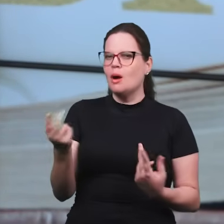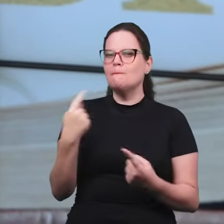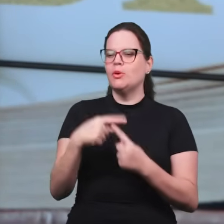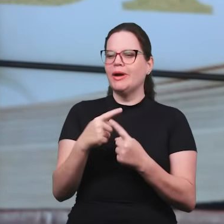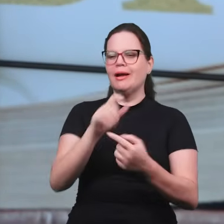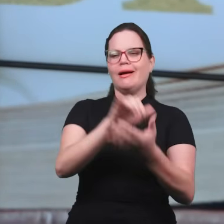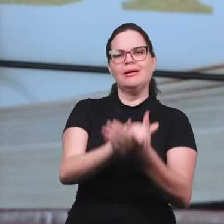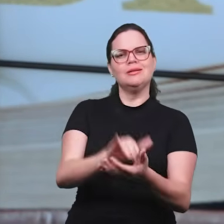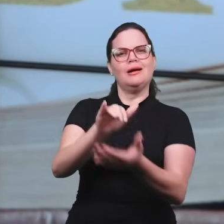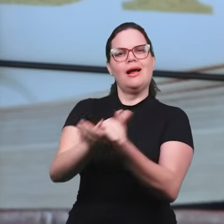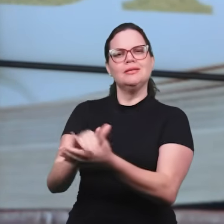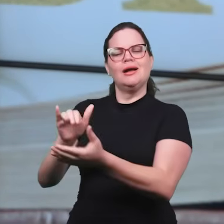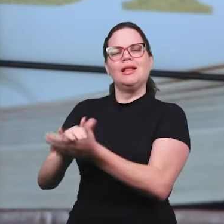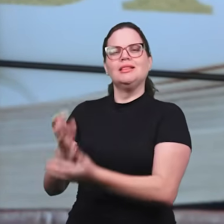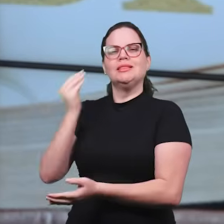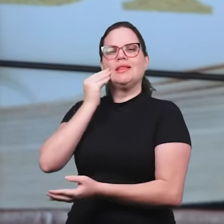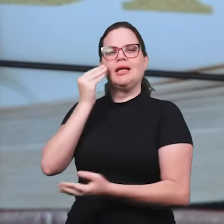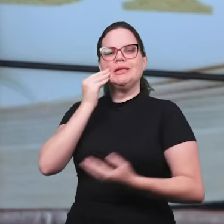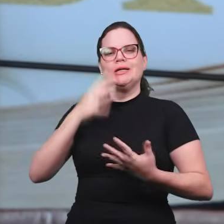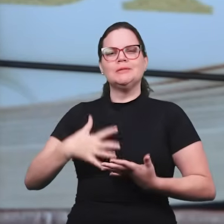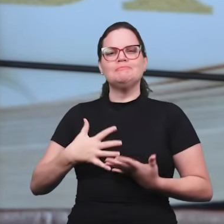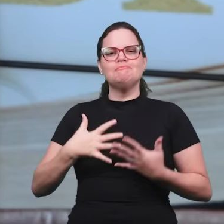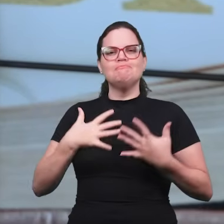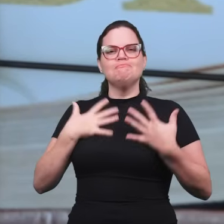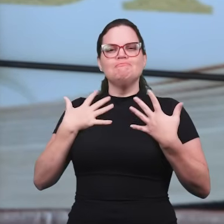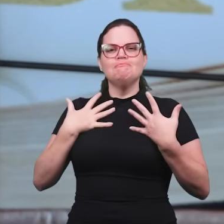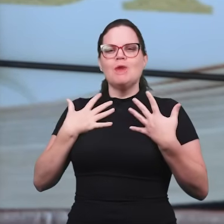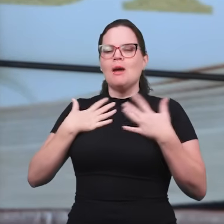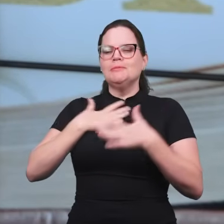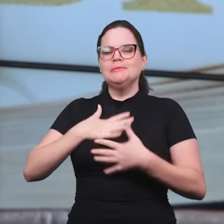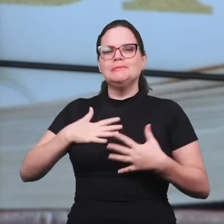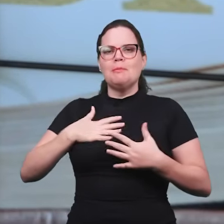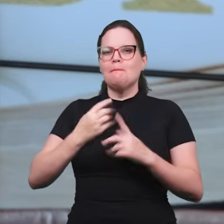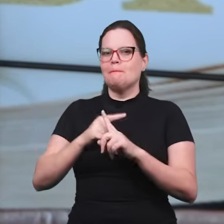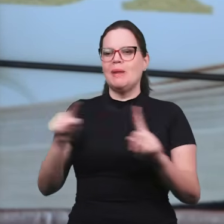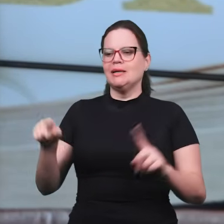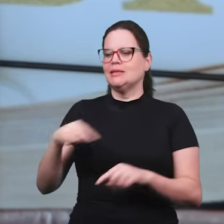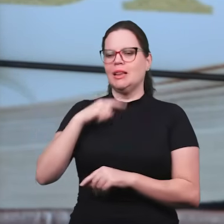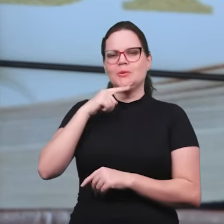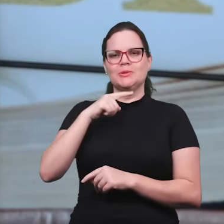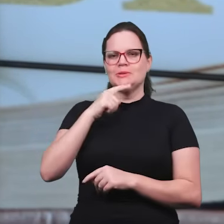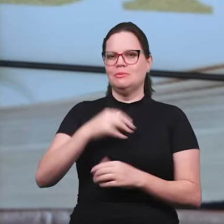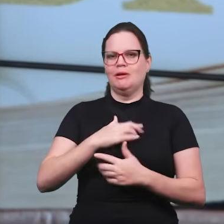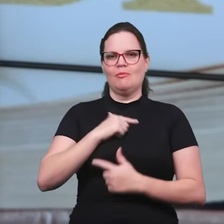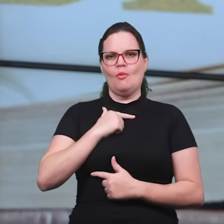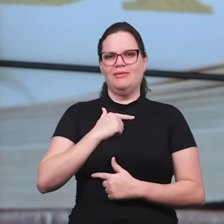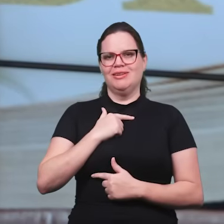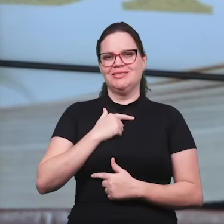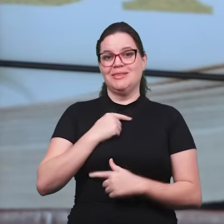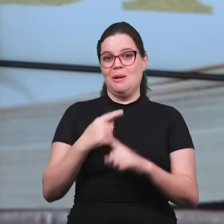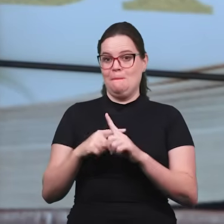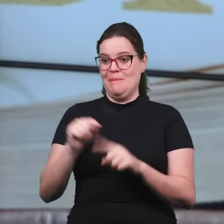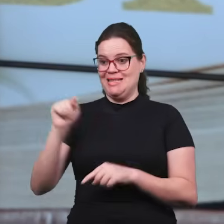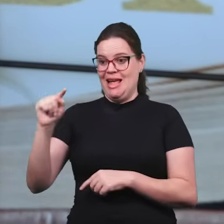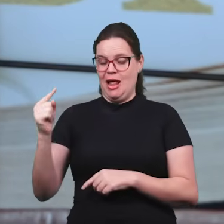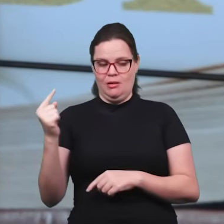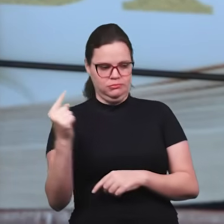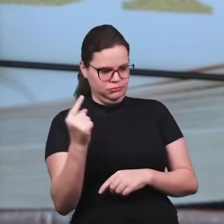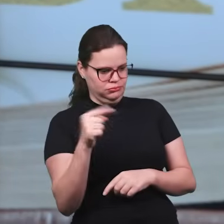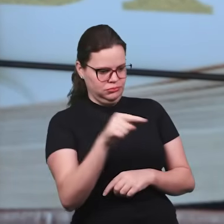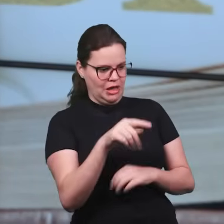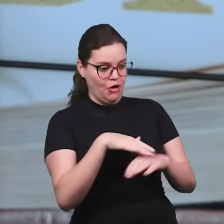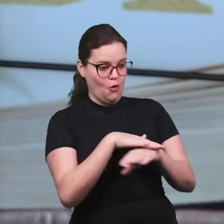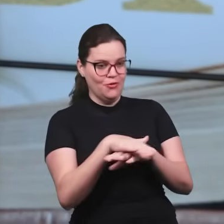Ela buscava satisfação na sua vida, nos relacionamentos, mas agora ela estava diante daquele que